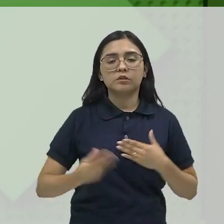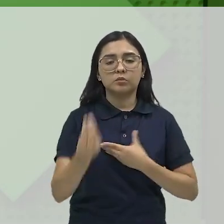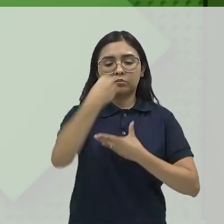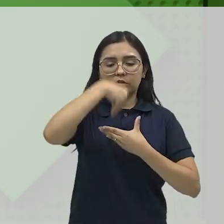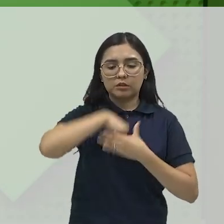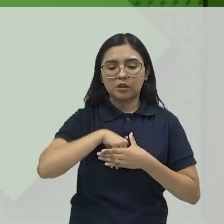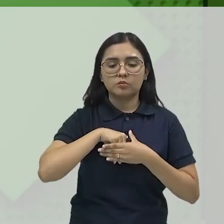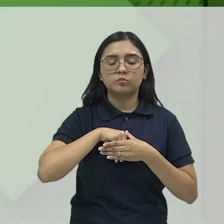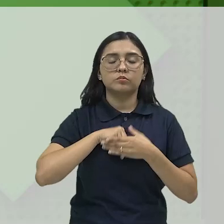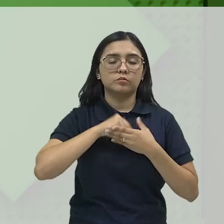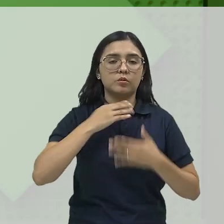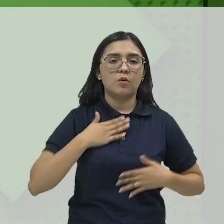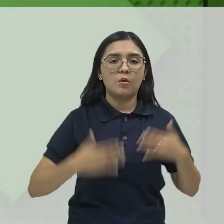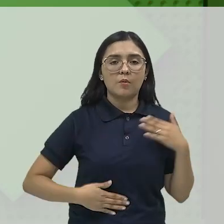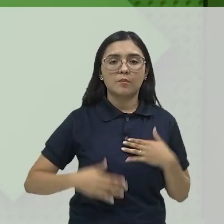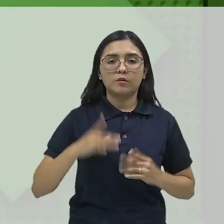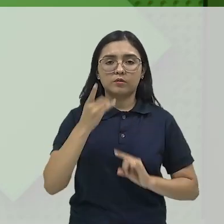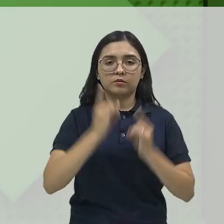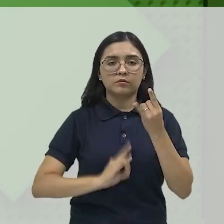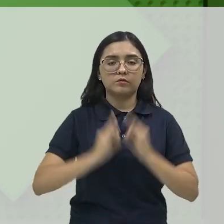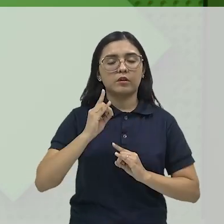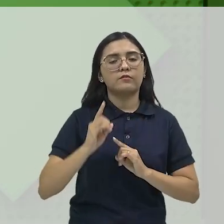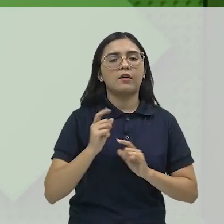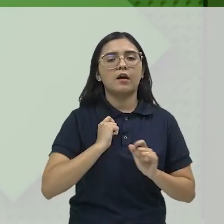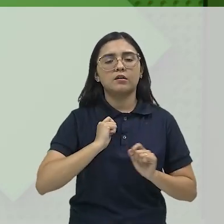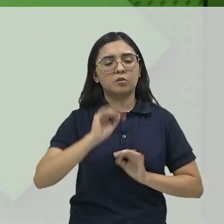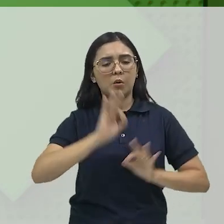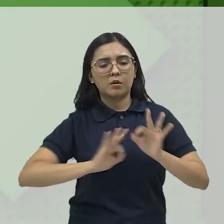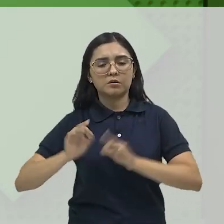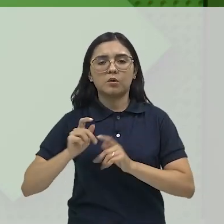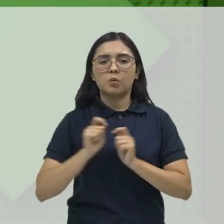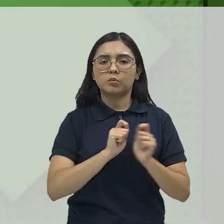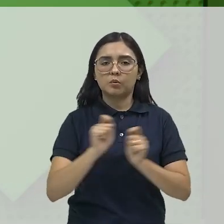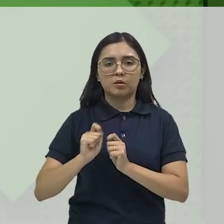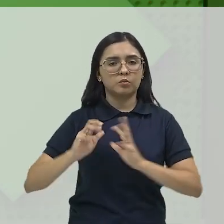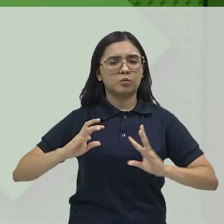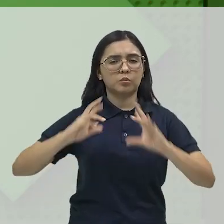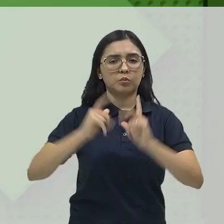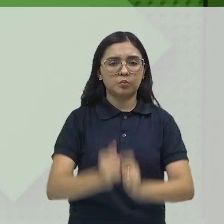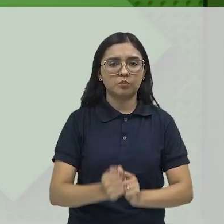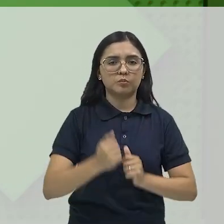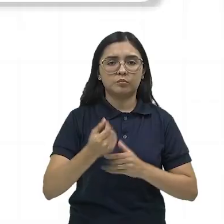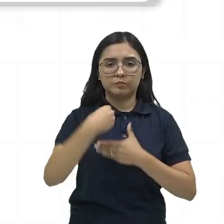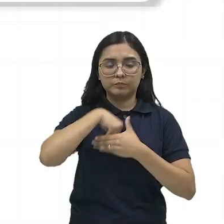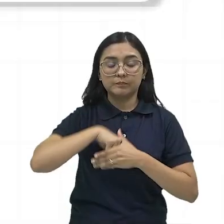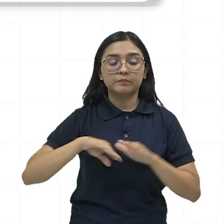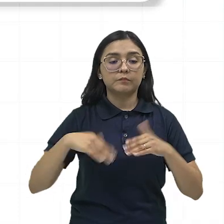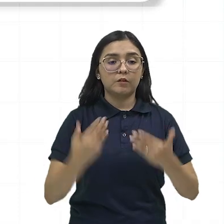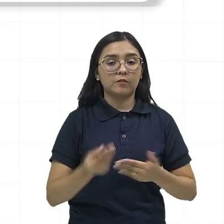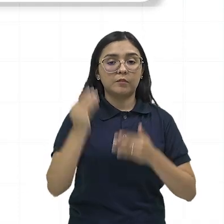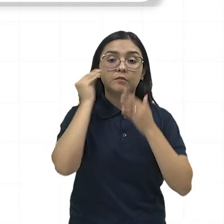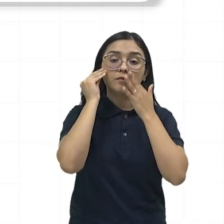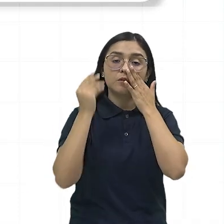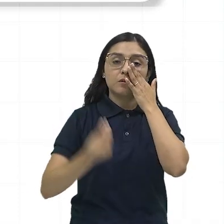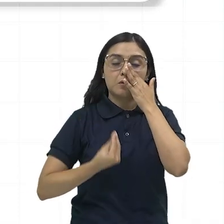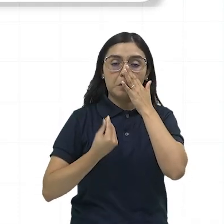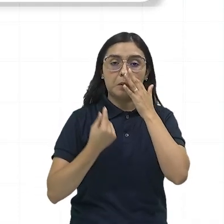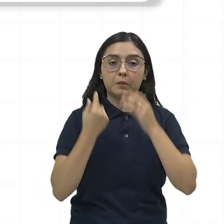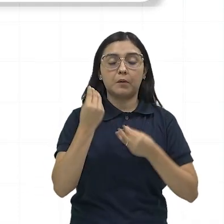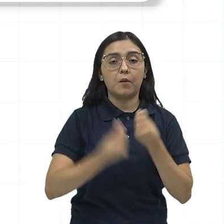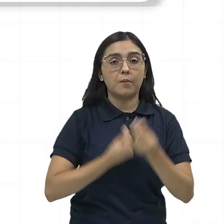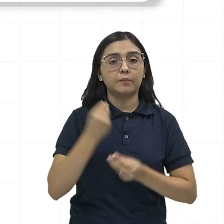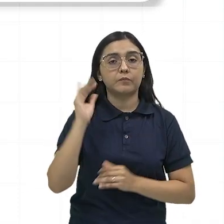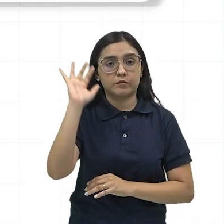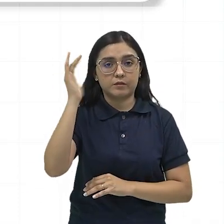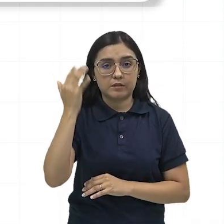do nosso organismo é que vão reger como tudo isso vai acontecer, tá bom? Então vamos observar aí como é que funciona,